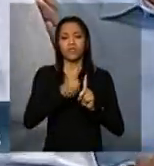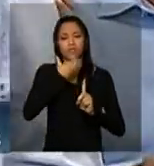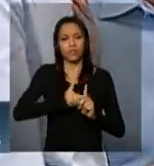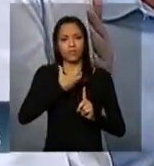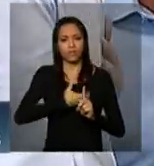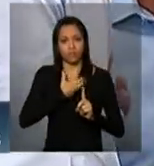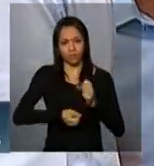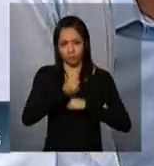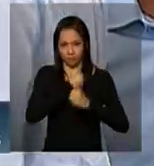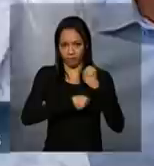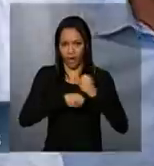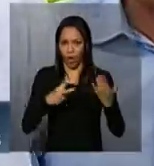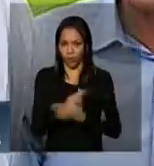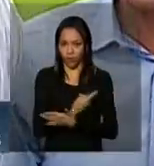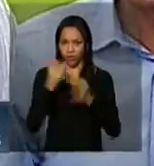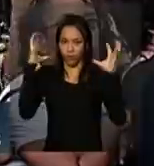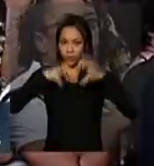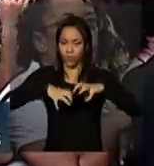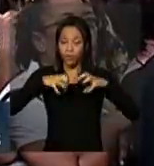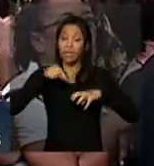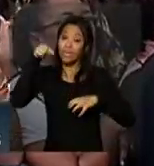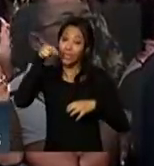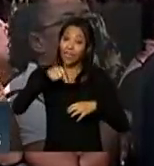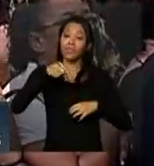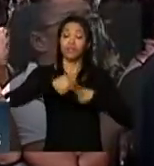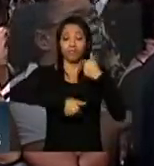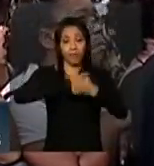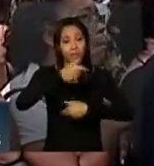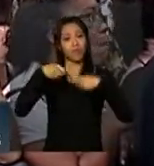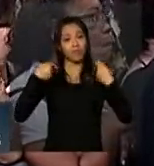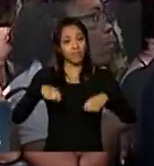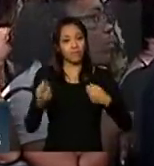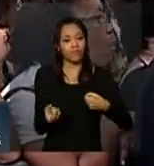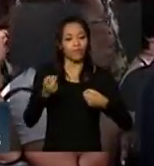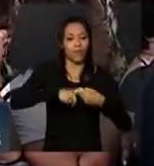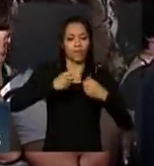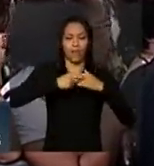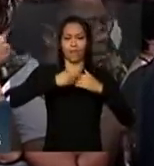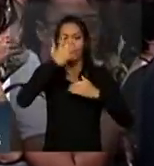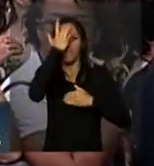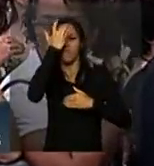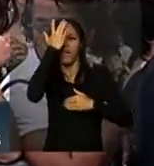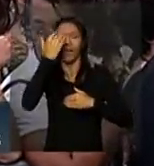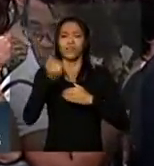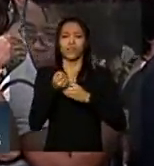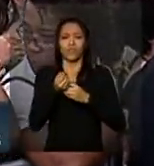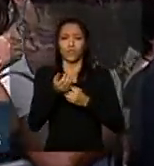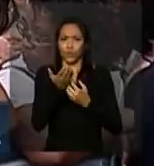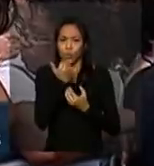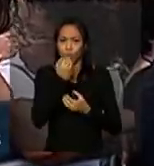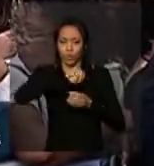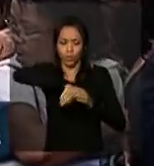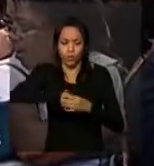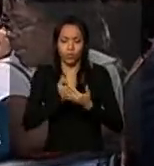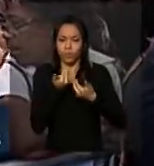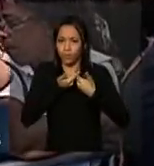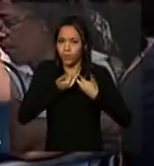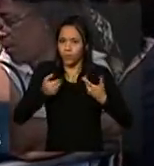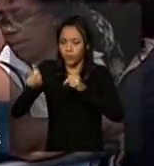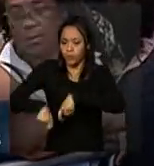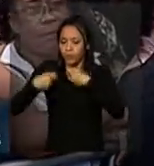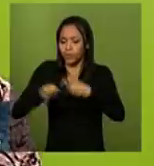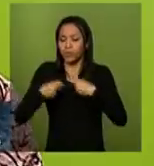passado e esse é um trabalho que precisa ser feito então para para facilitar o escoamento da produção dos